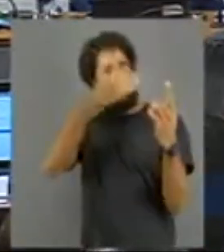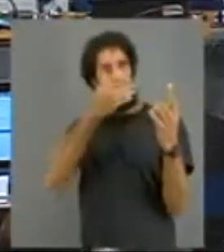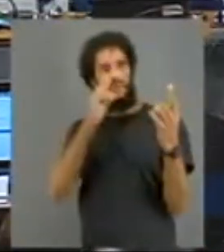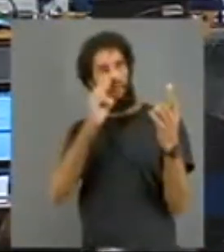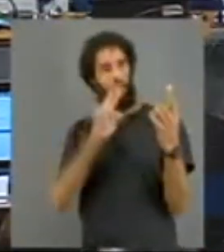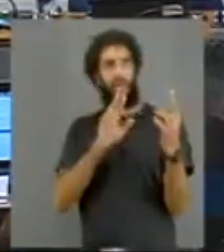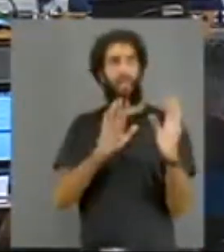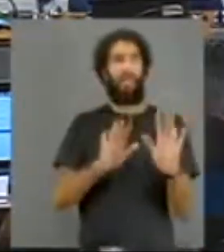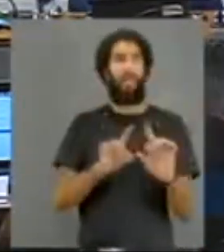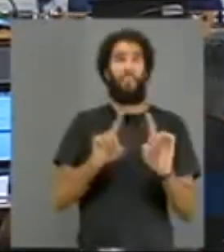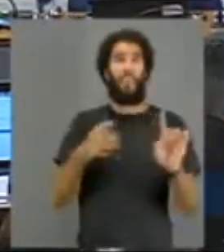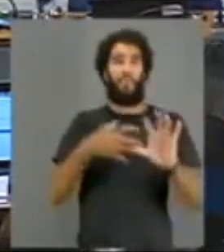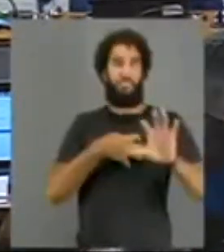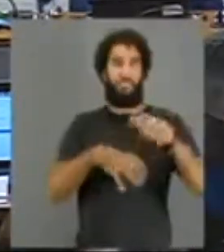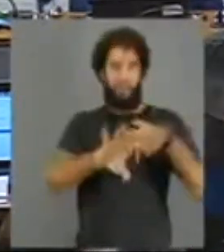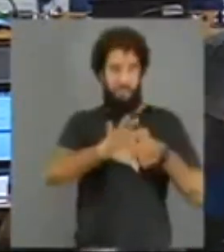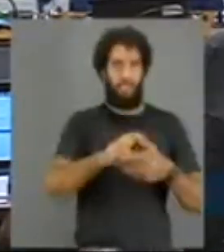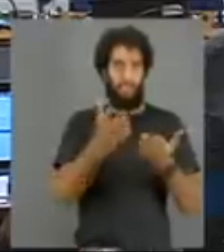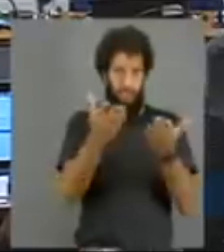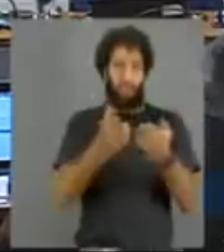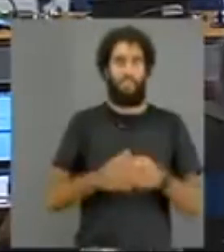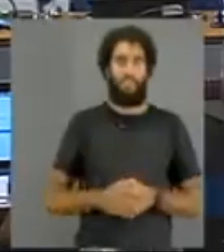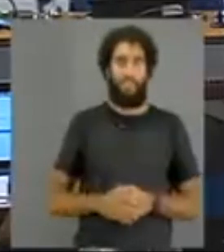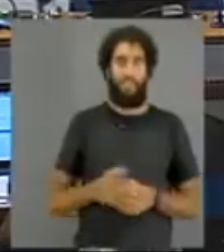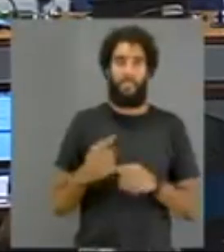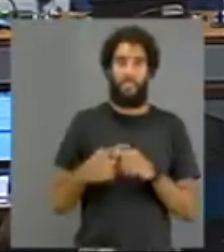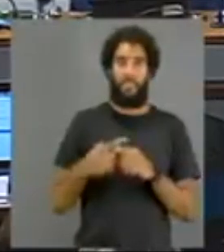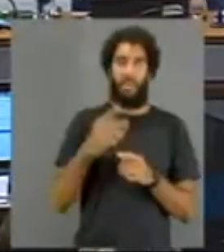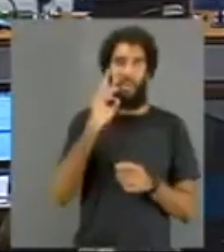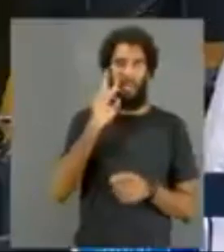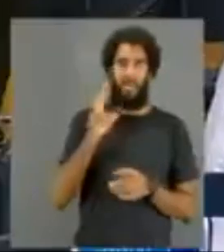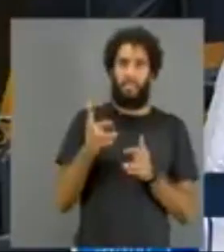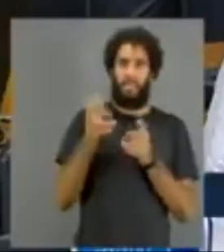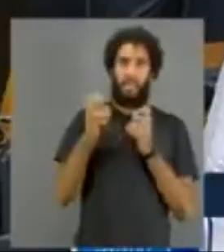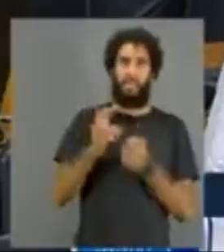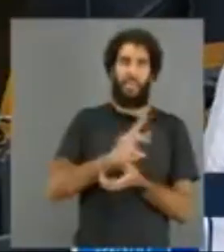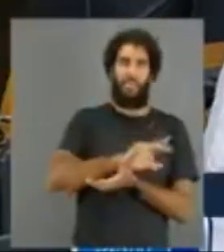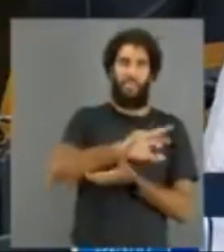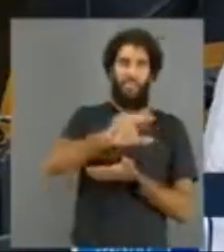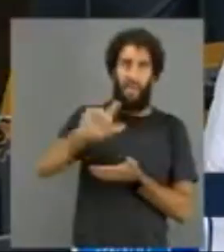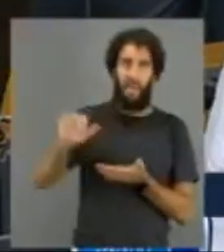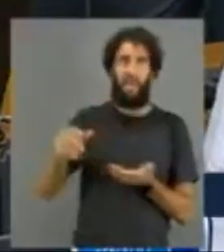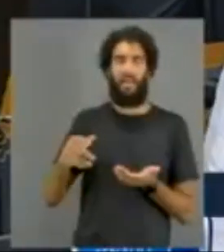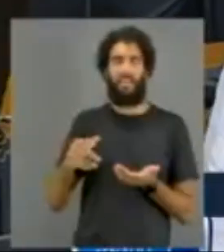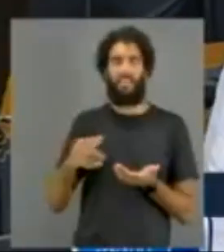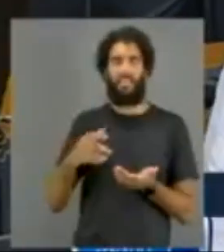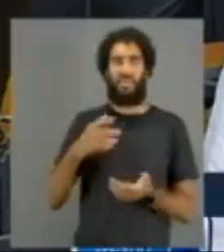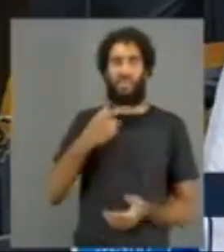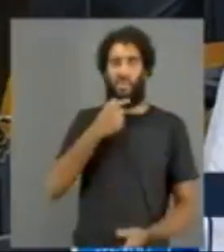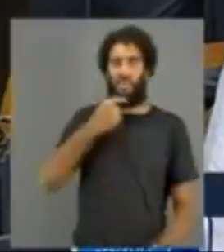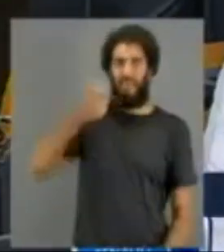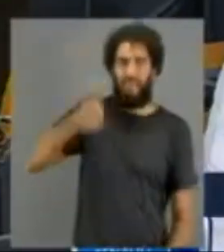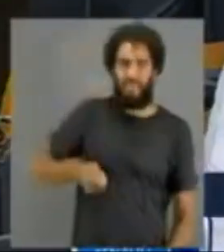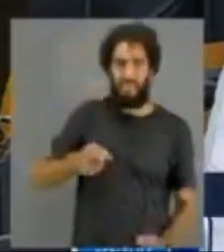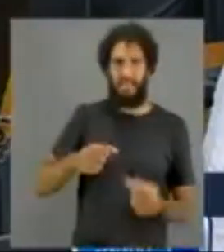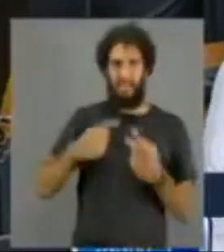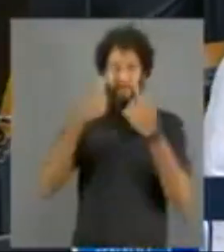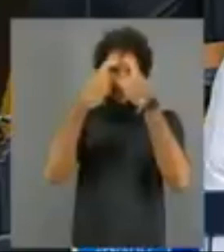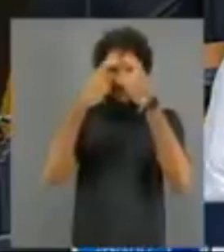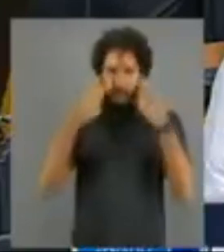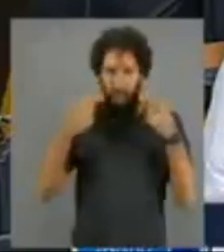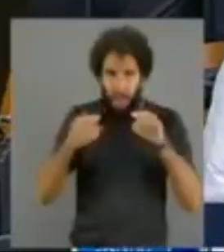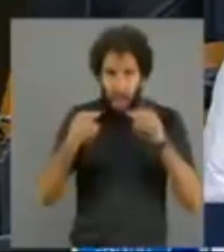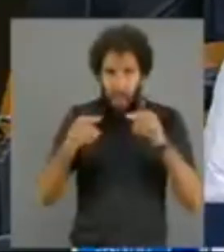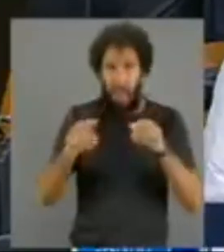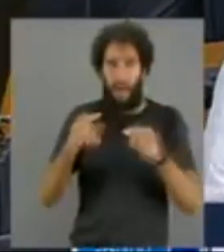queria lhe deixar a minha solidariedade. A gente vê um monte de machismos, violências políticas, ameaças,